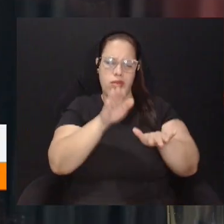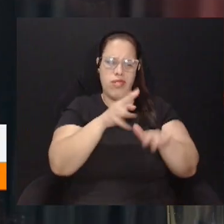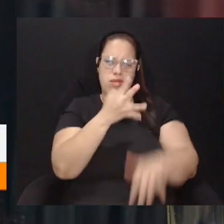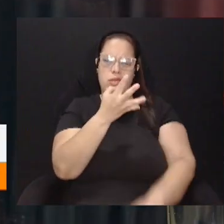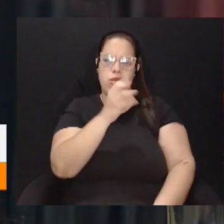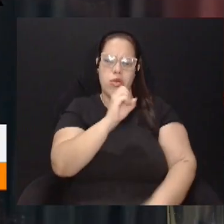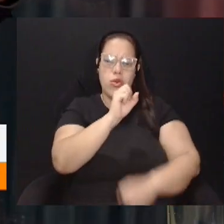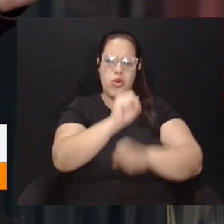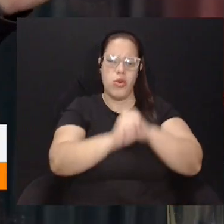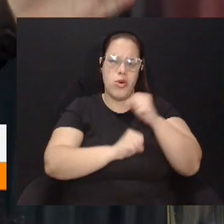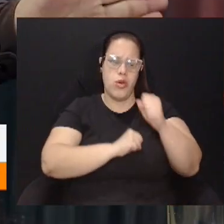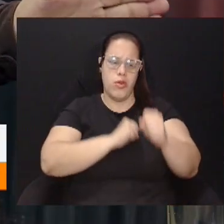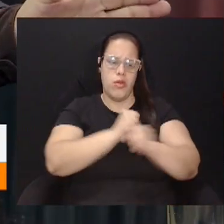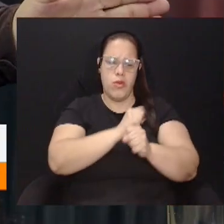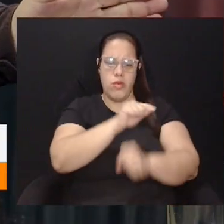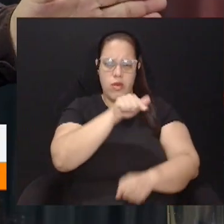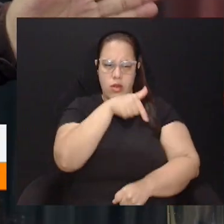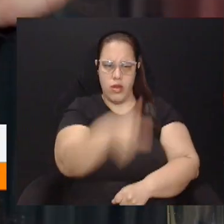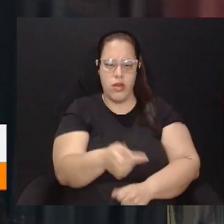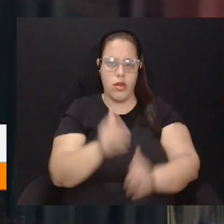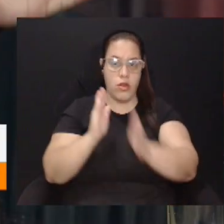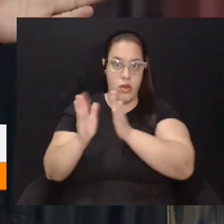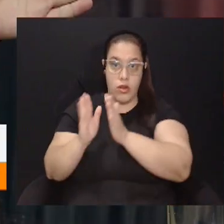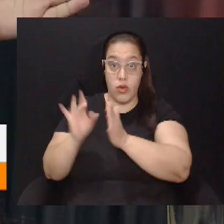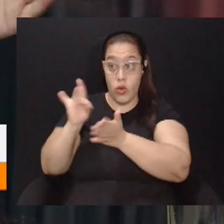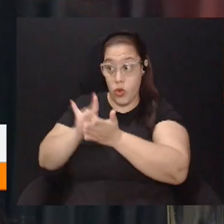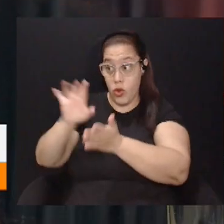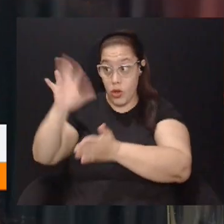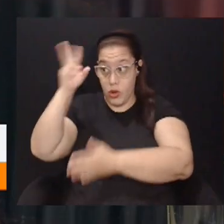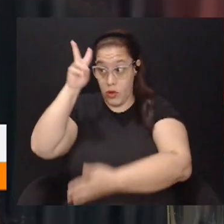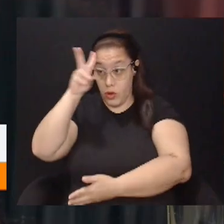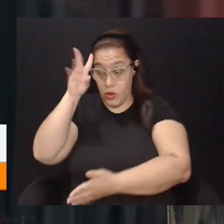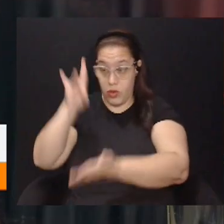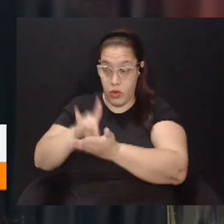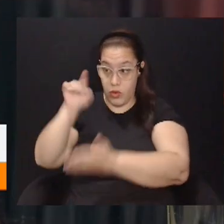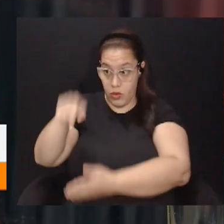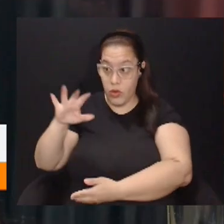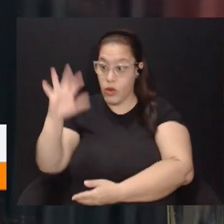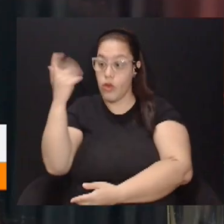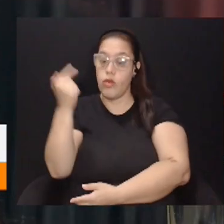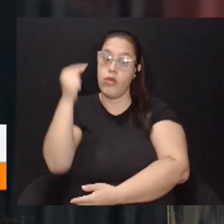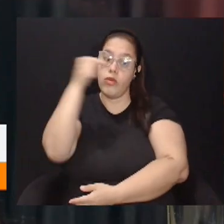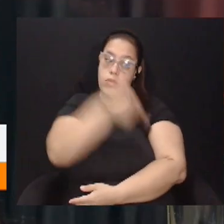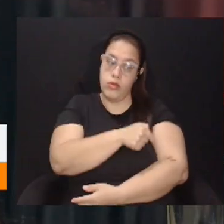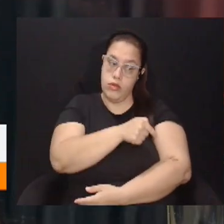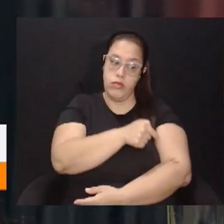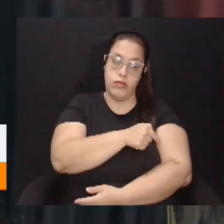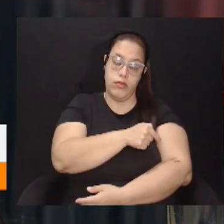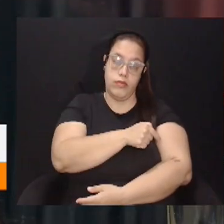anos, né, entre o fato histórico, o fato Uhum. acontecido e o registro do